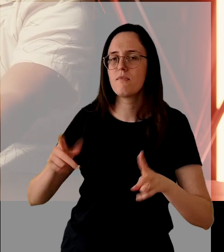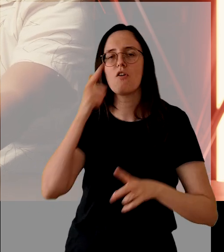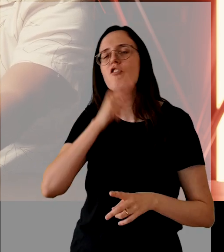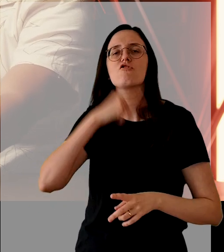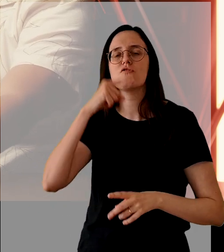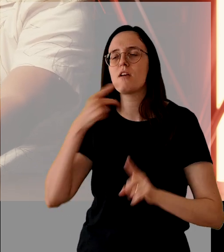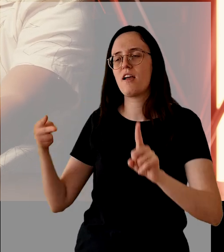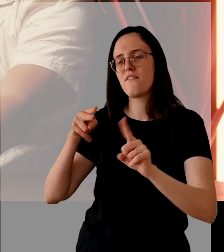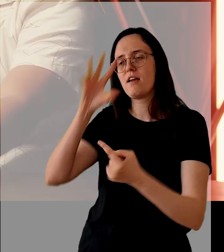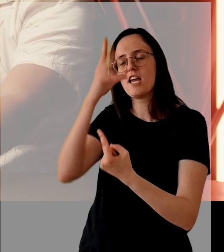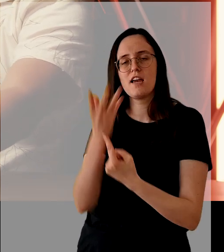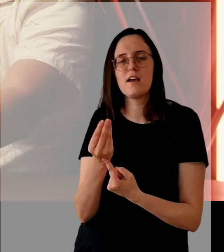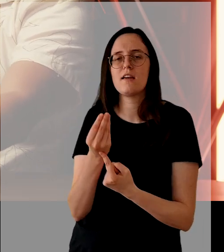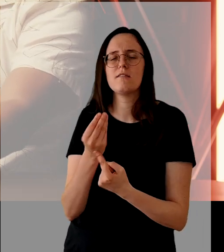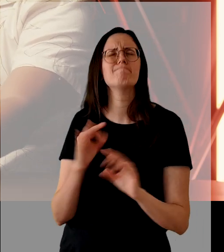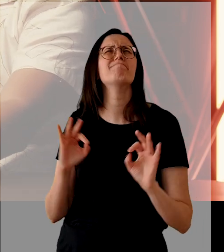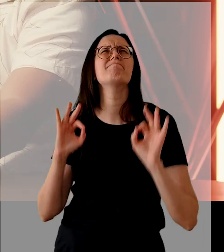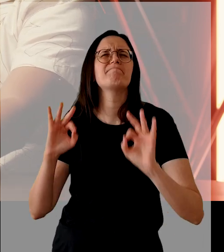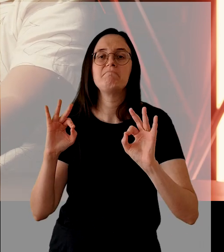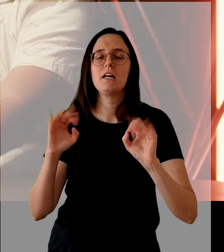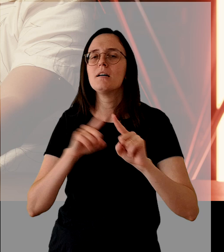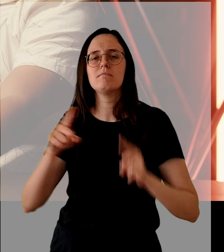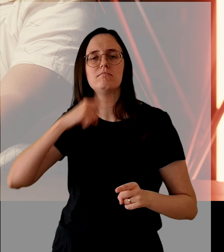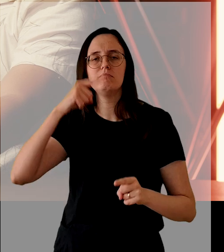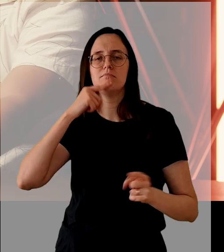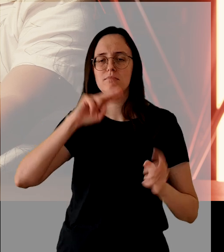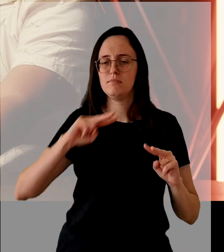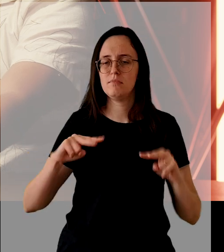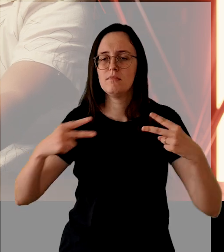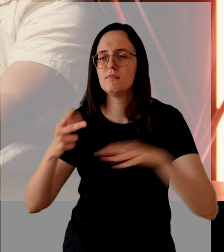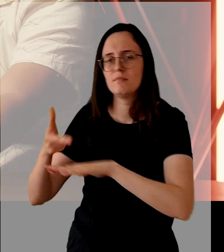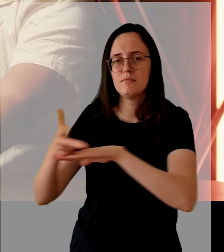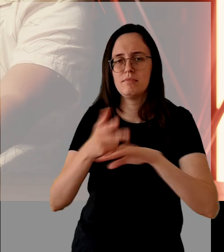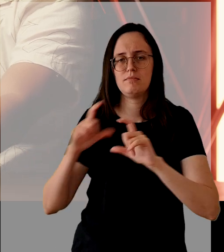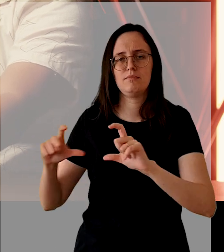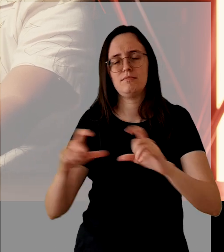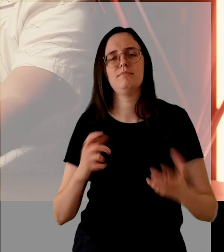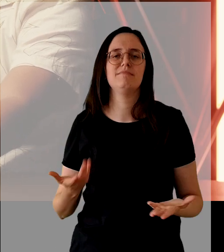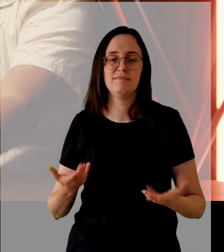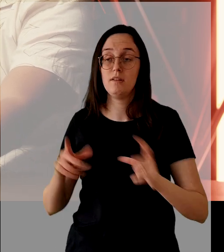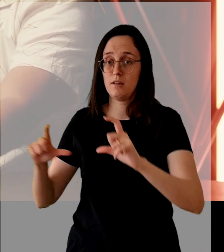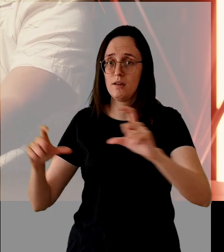adianta você ter uma visão artística genial e não saber traduzir ela em termos fotográficos, que a